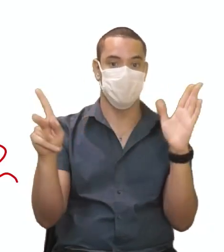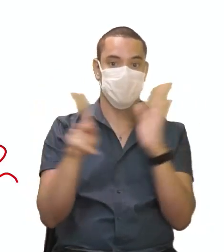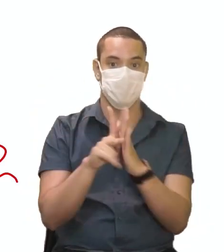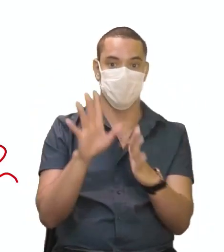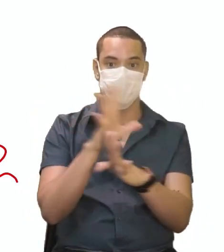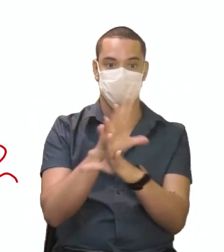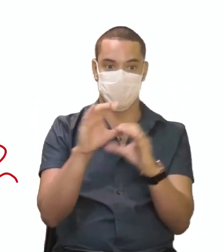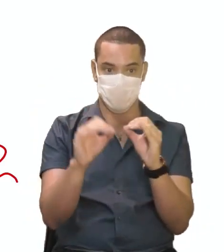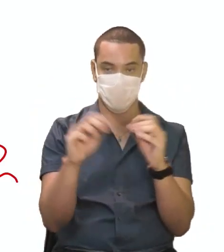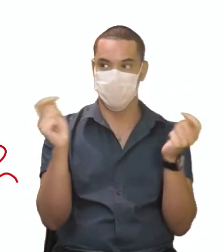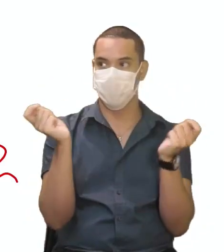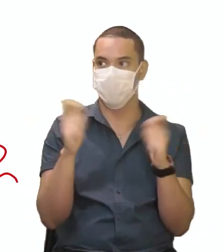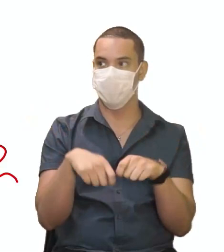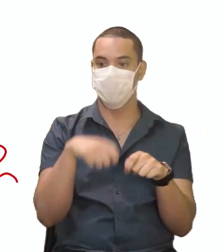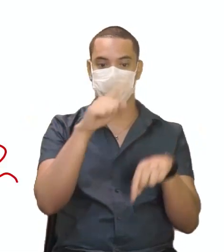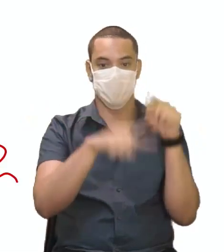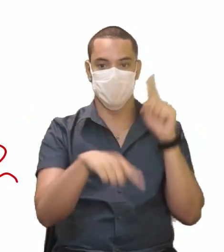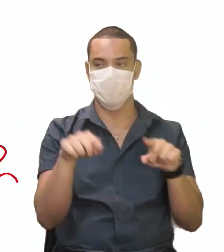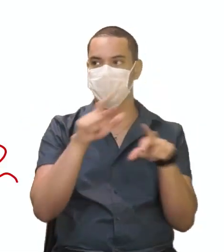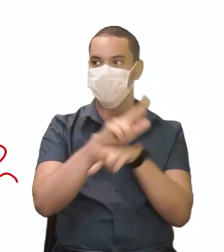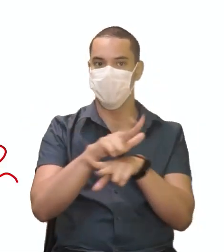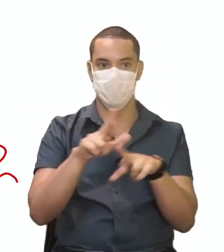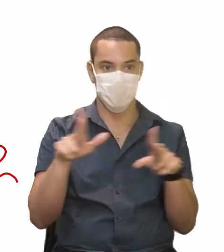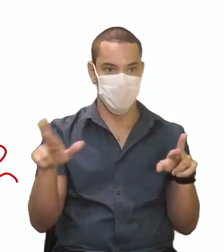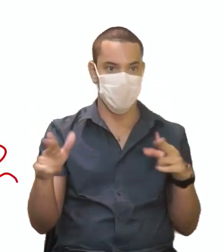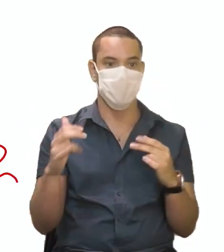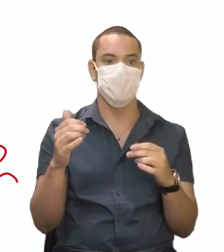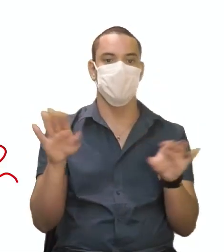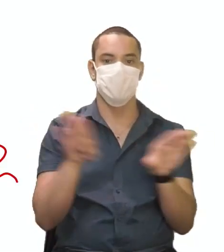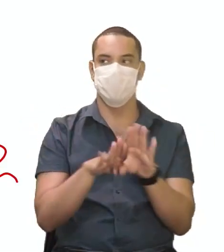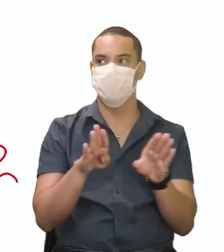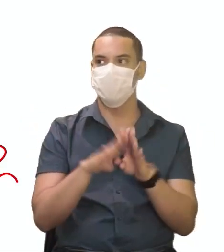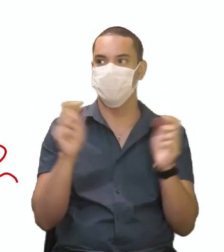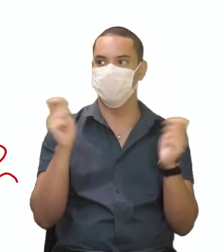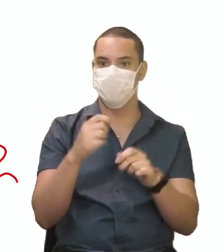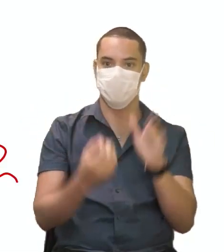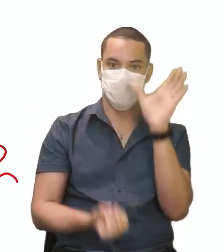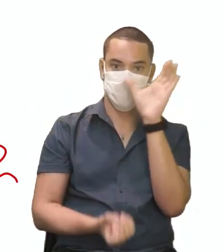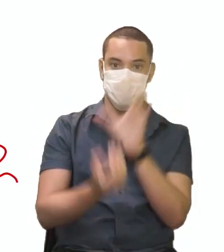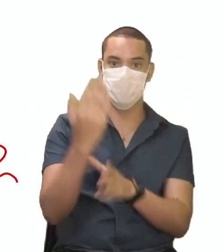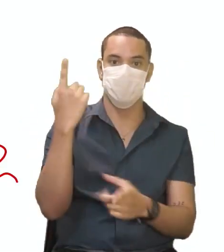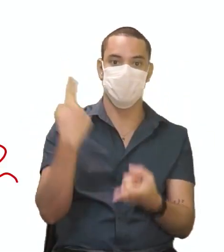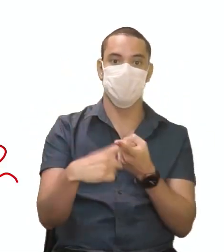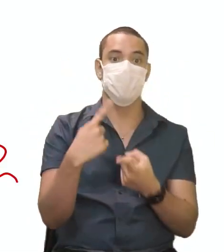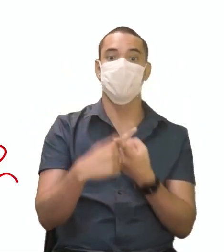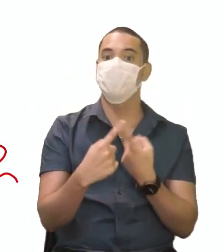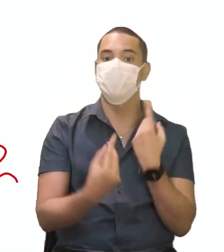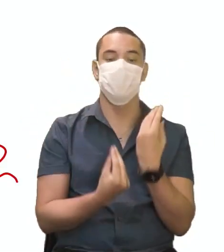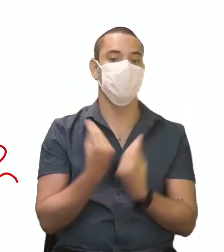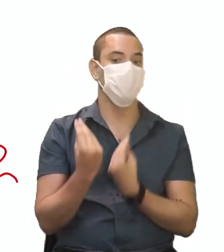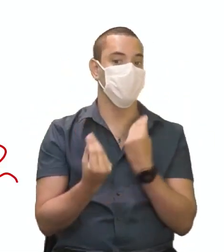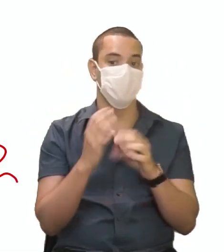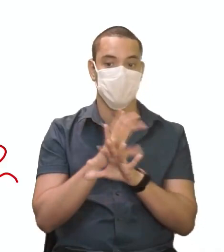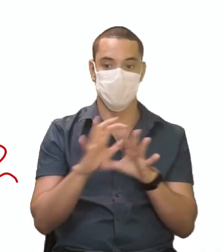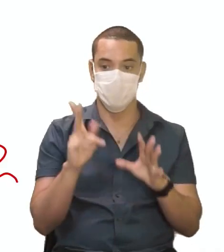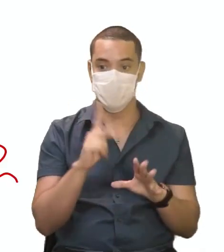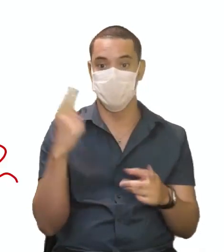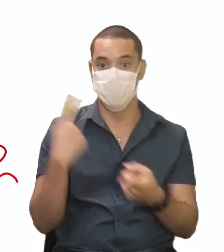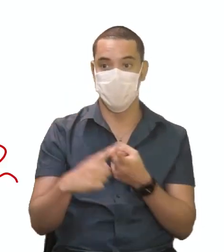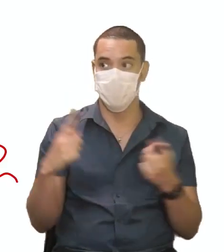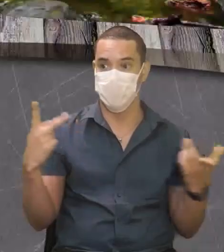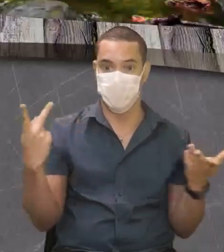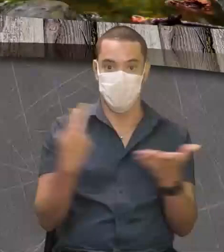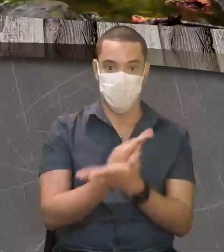meiose? Permitir a variabilidade genética e formar esses gametas. Por que variabilidade genética, professora? Porque